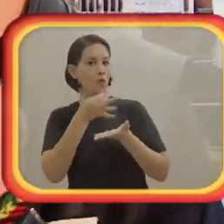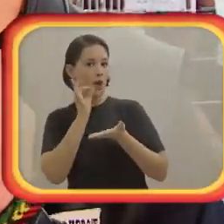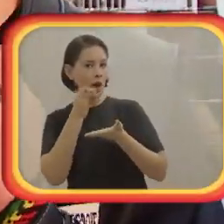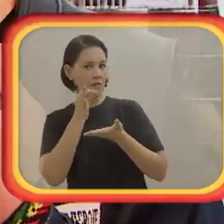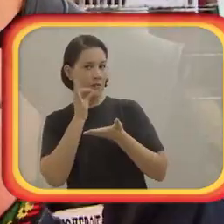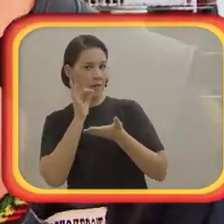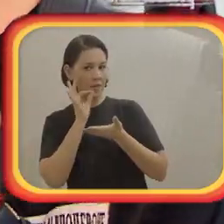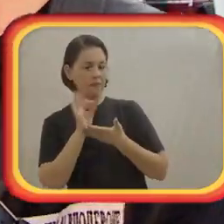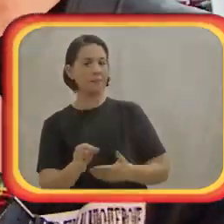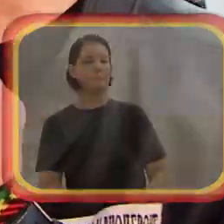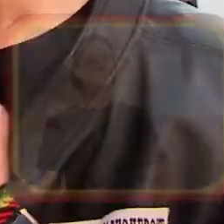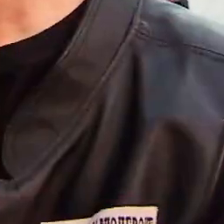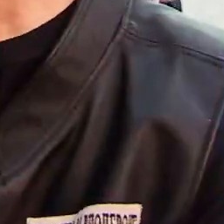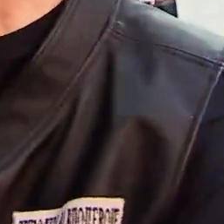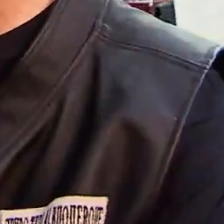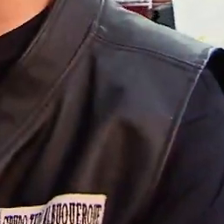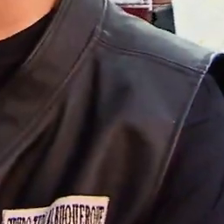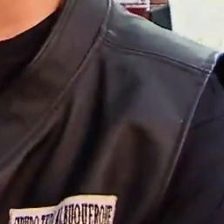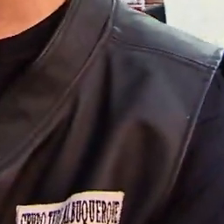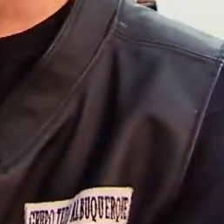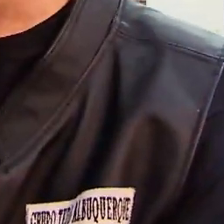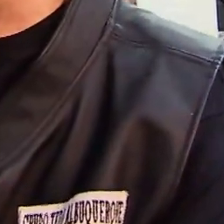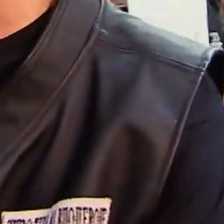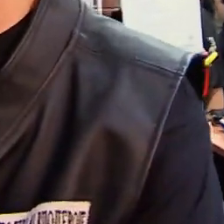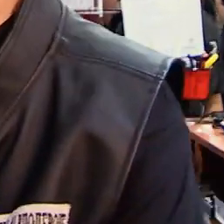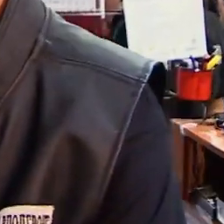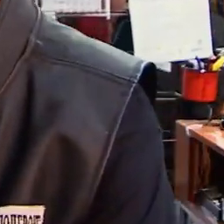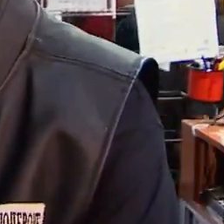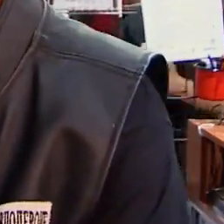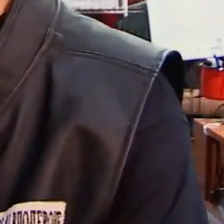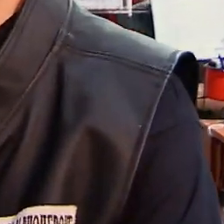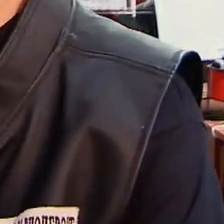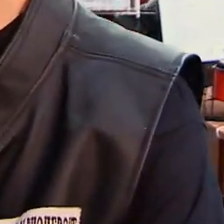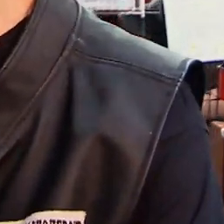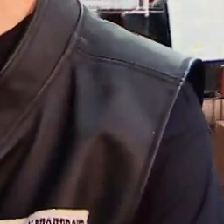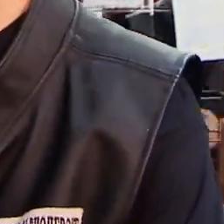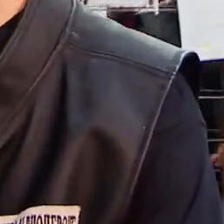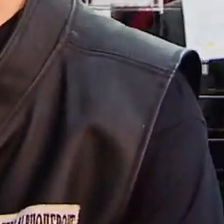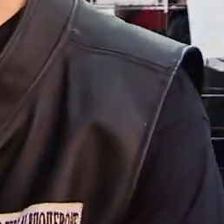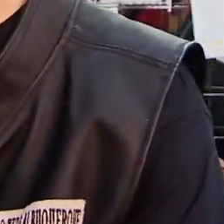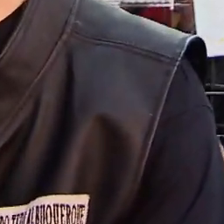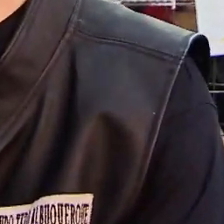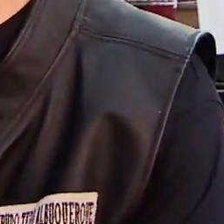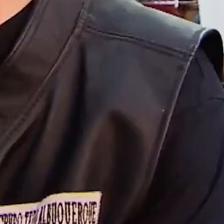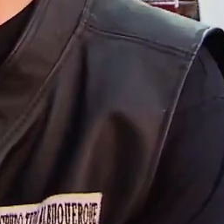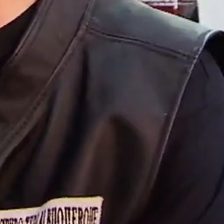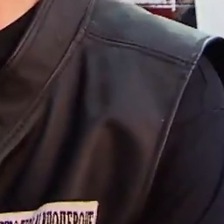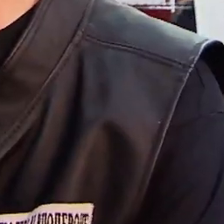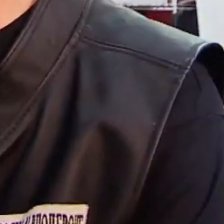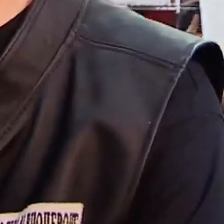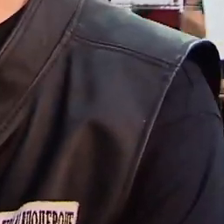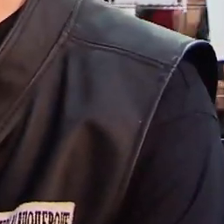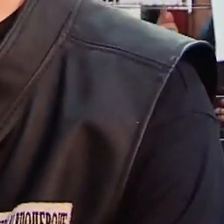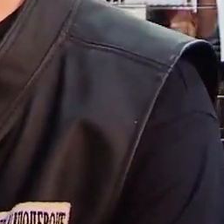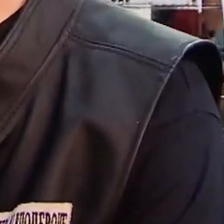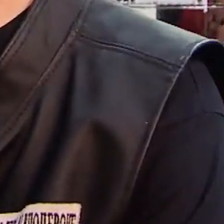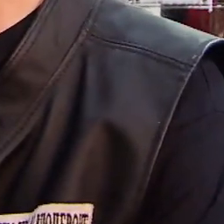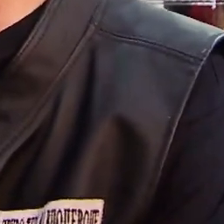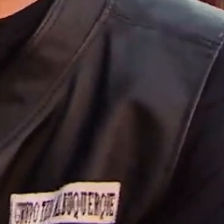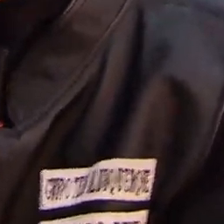sentir o paladar com o aroma do café do Paraná, que é o